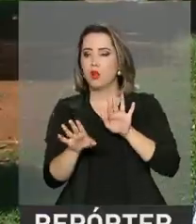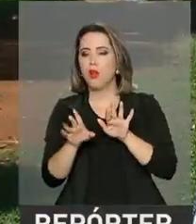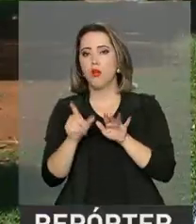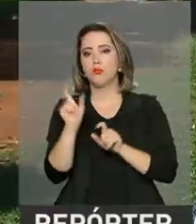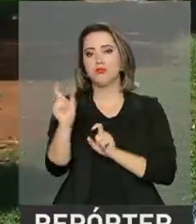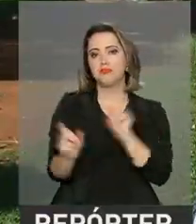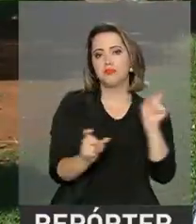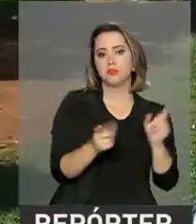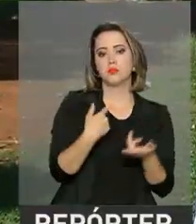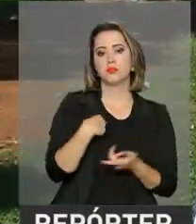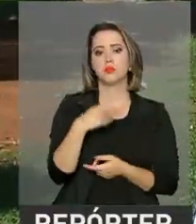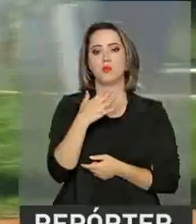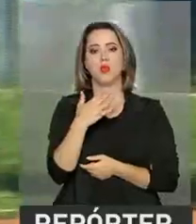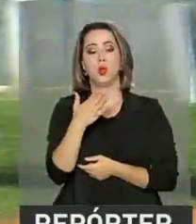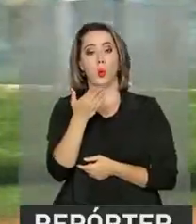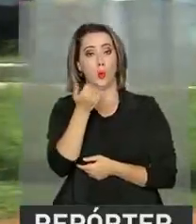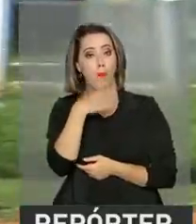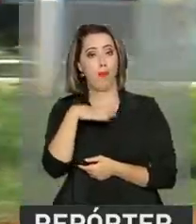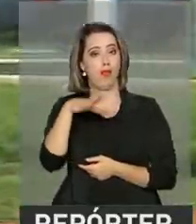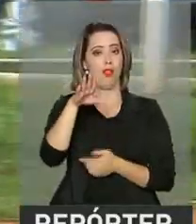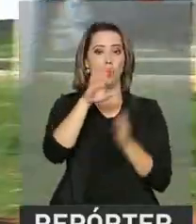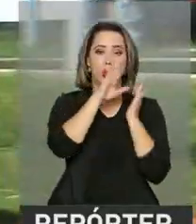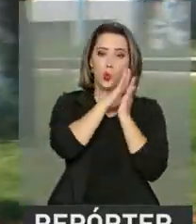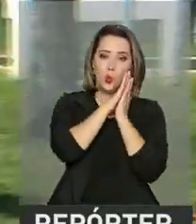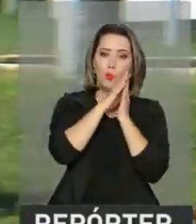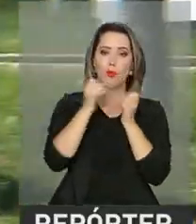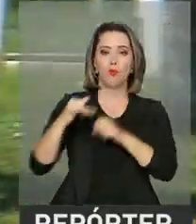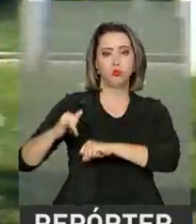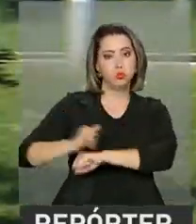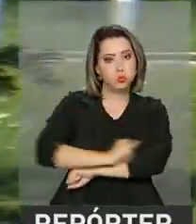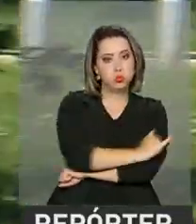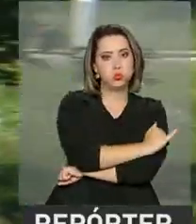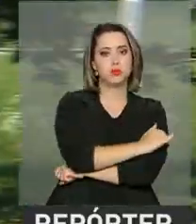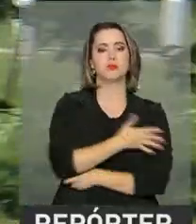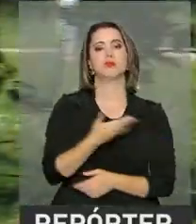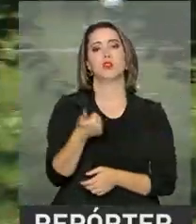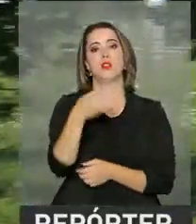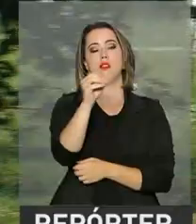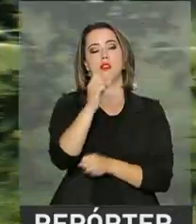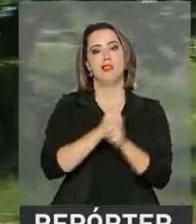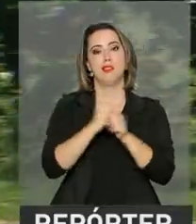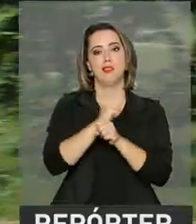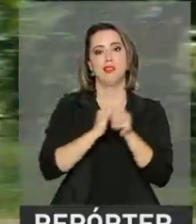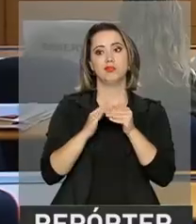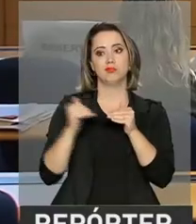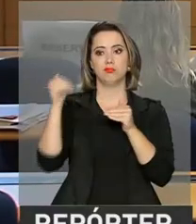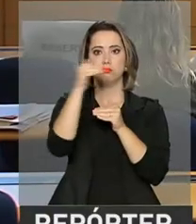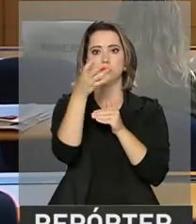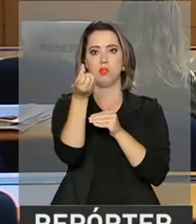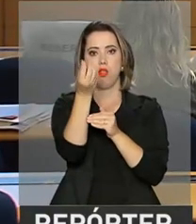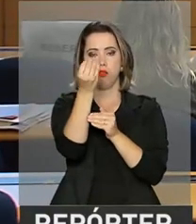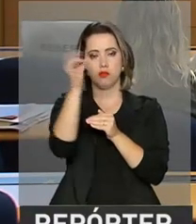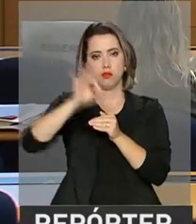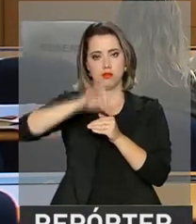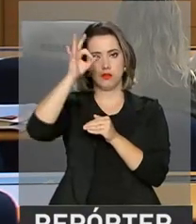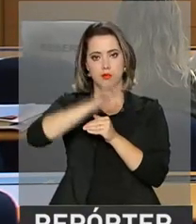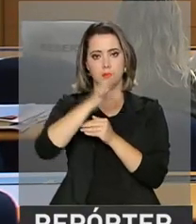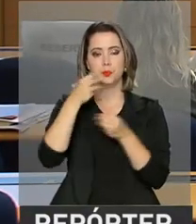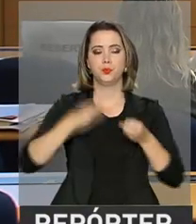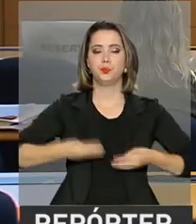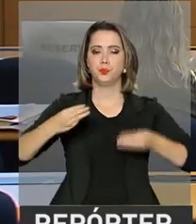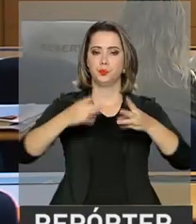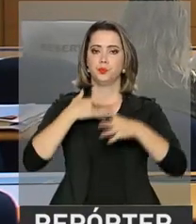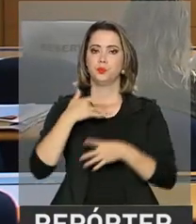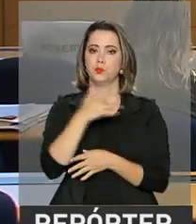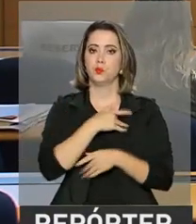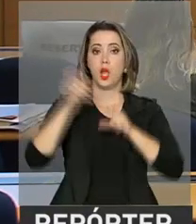É só comer, dormir e engordar. Em 10 anos, a obesidade cresceu 60% no Brasil. Dados do Ministério da